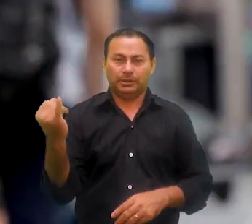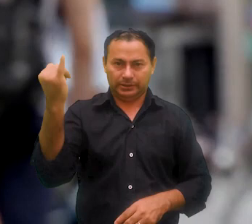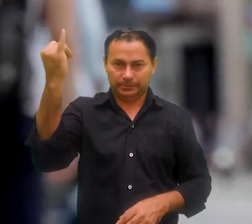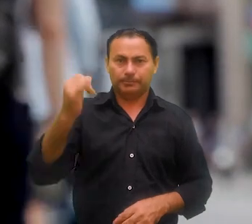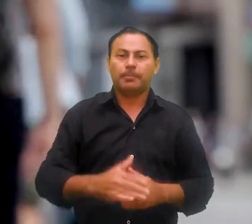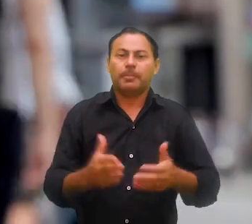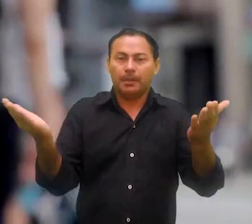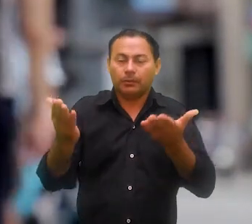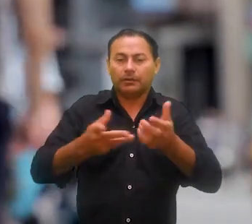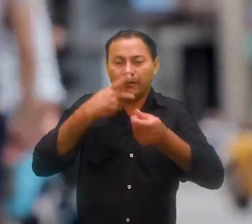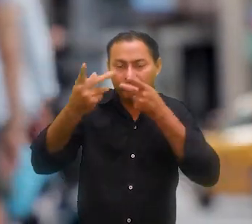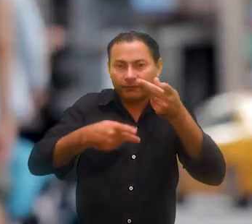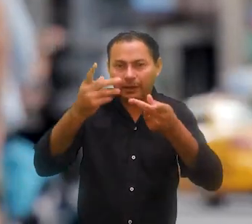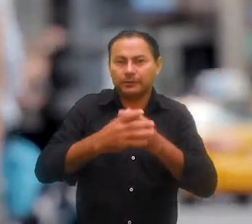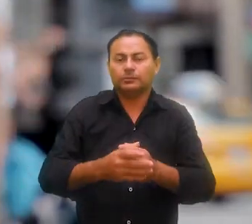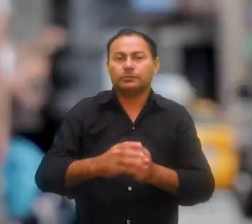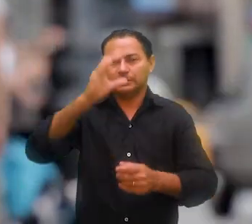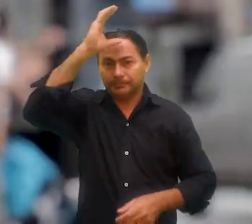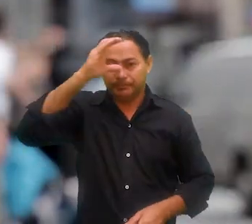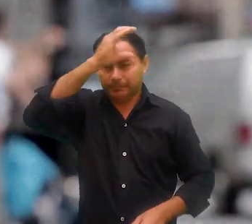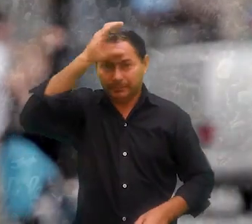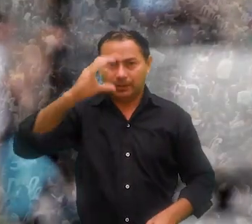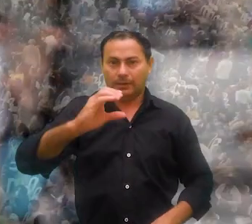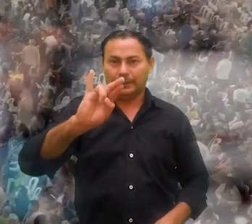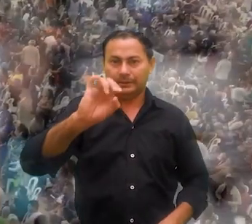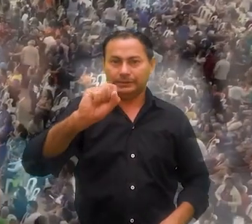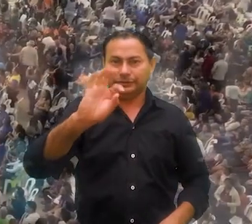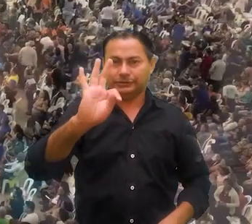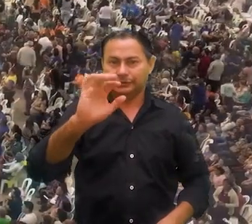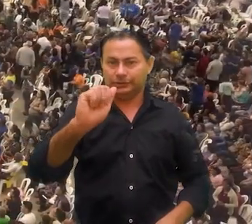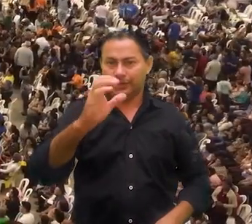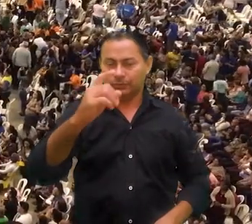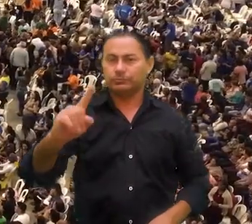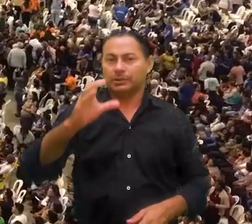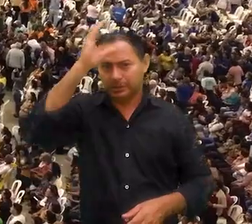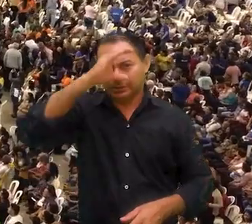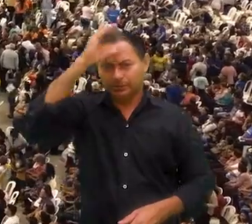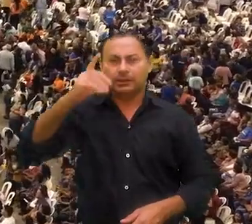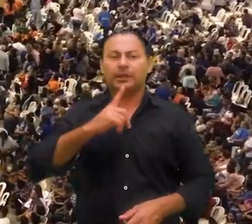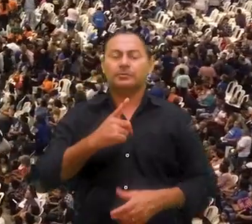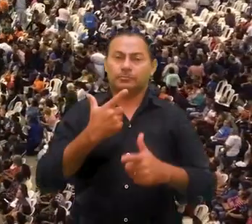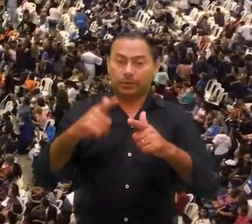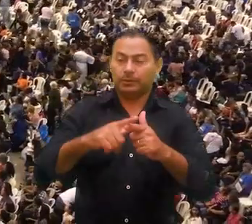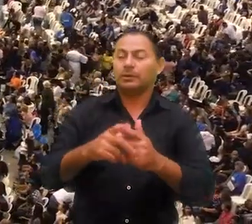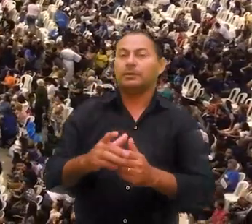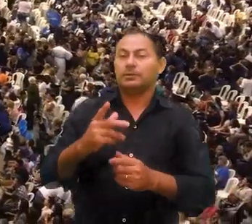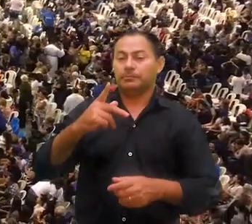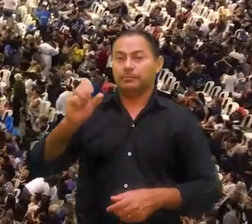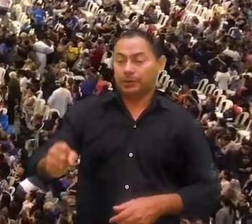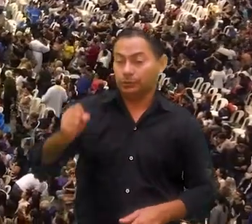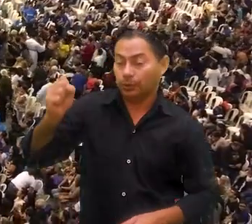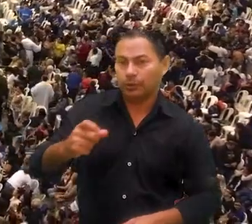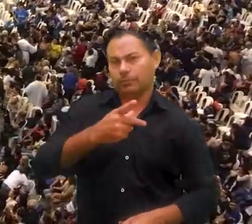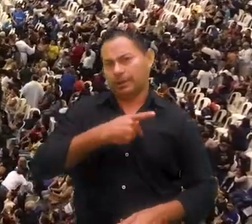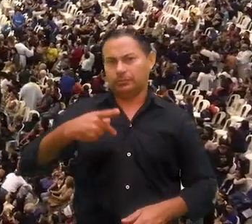valores muito importante. E agora um comentário a respeito dos cristãos. Muitos cristãos têm um problema. Tem pastores que tratam